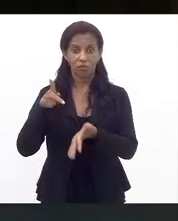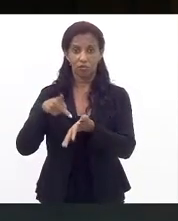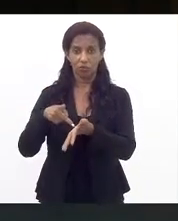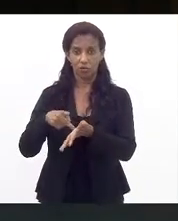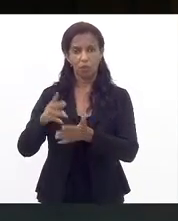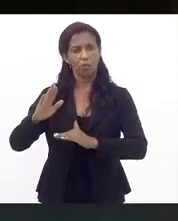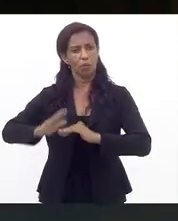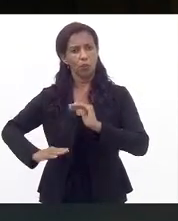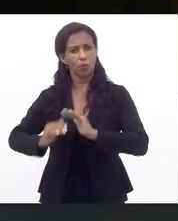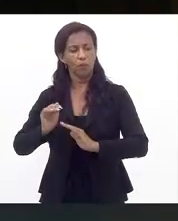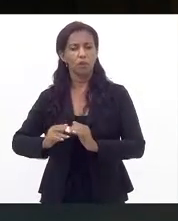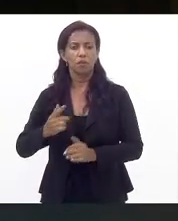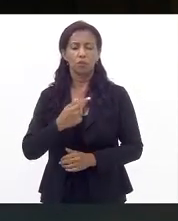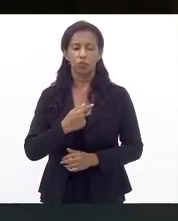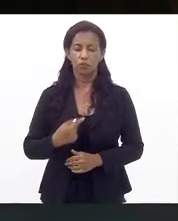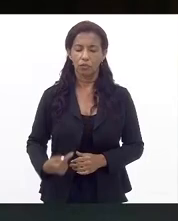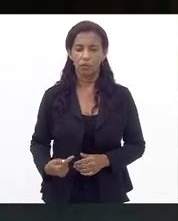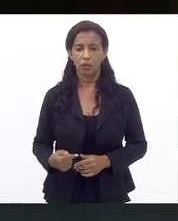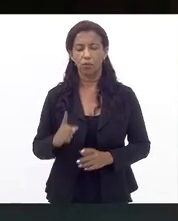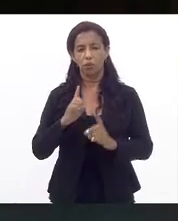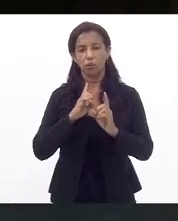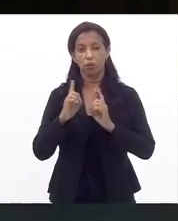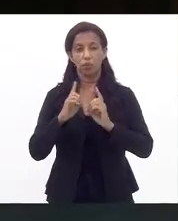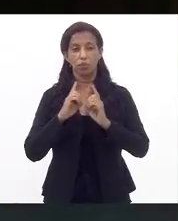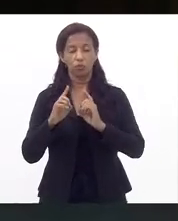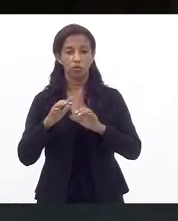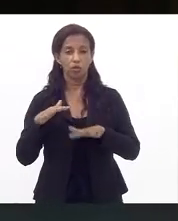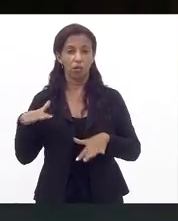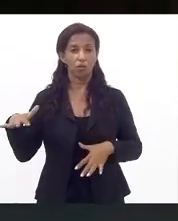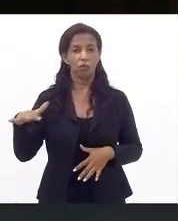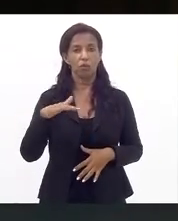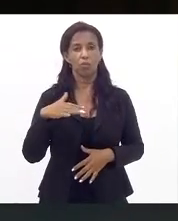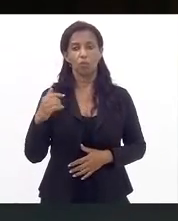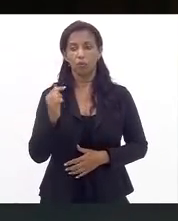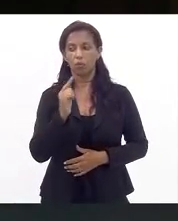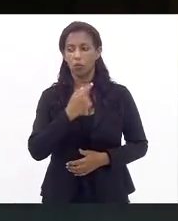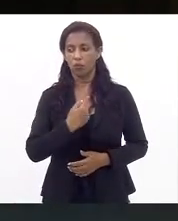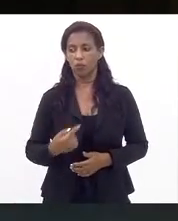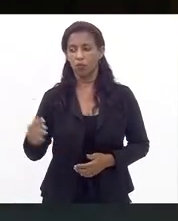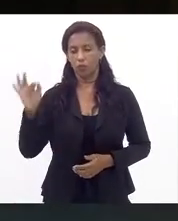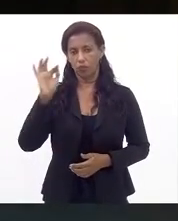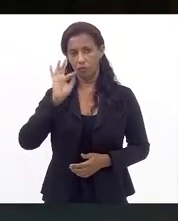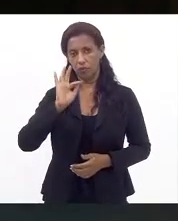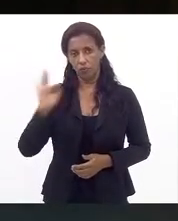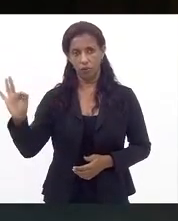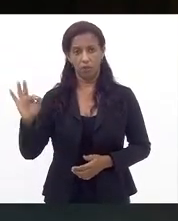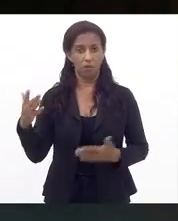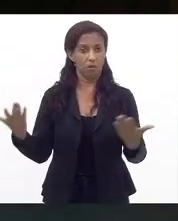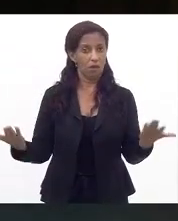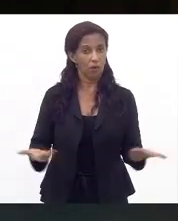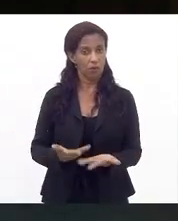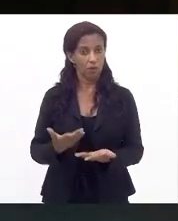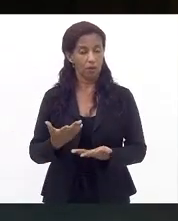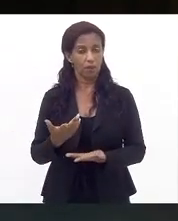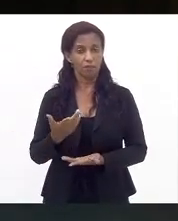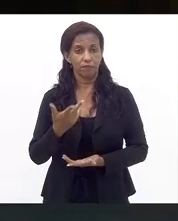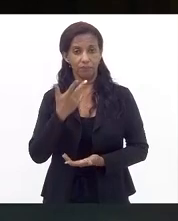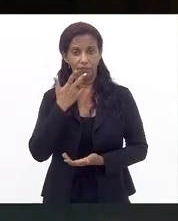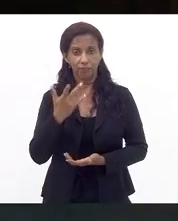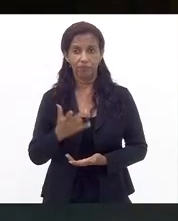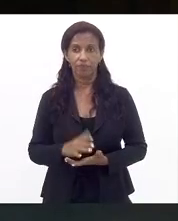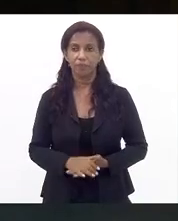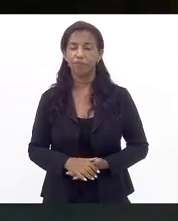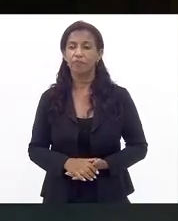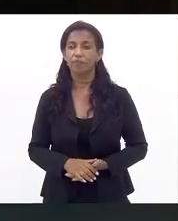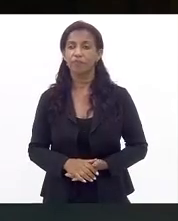fato por competência do governador um diálogo amplo com o governo federal agora nos cabe dizer o seguinte o deputado